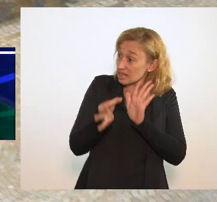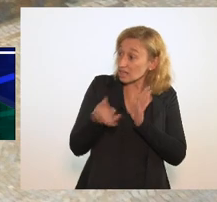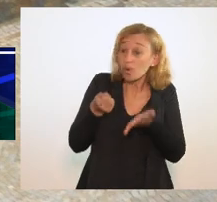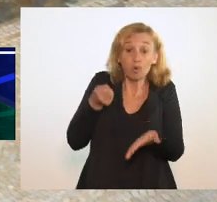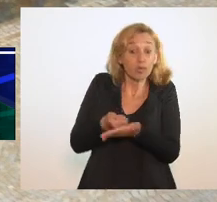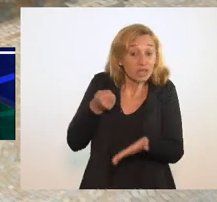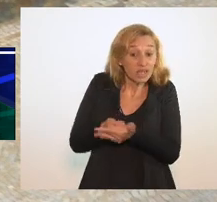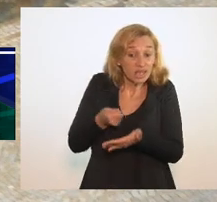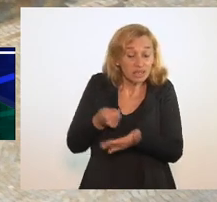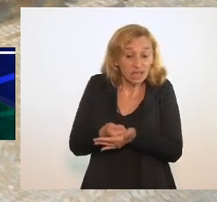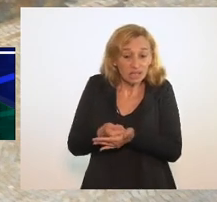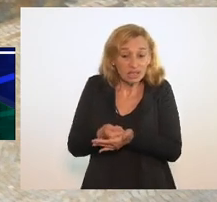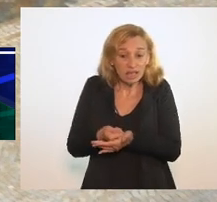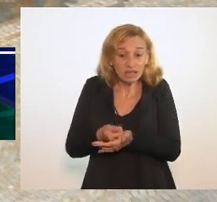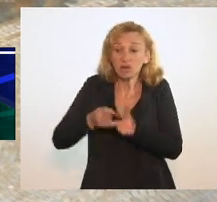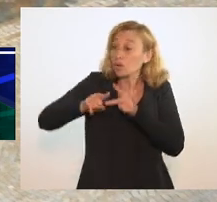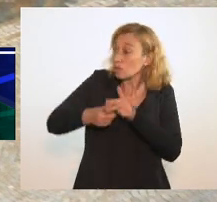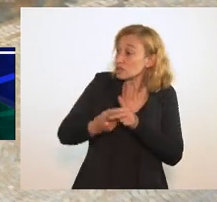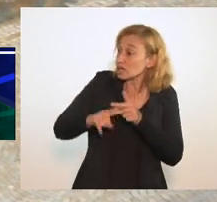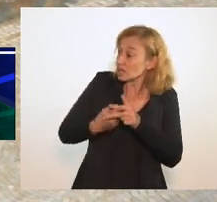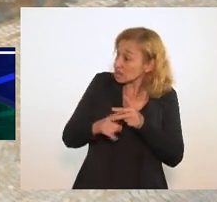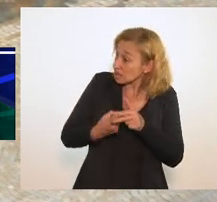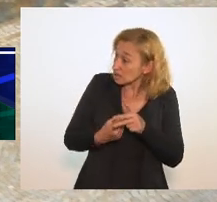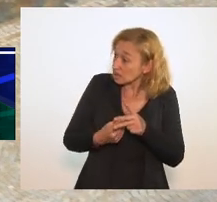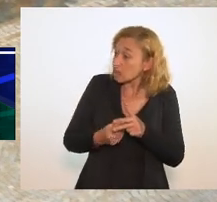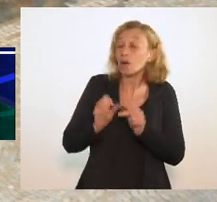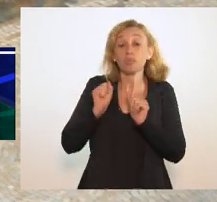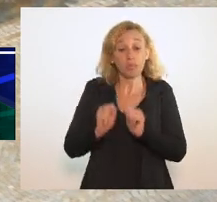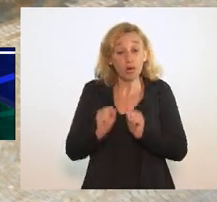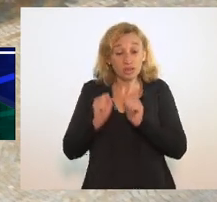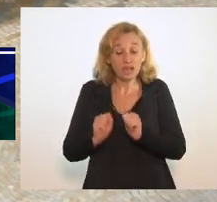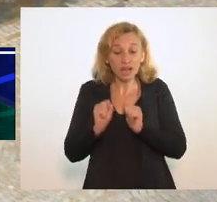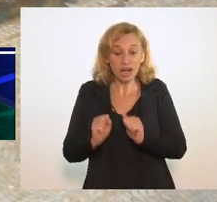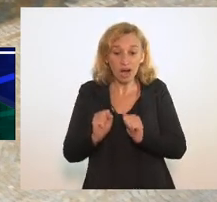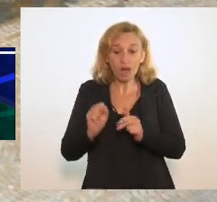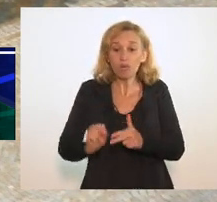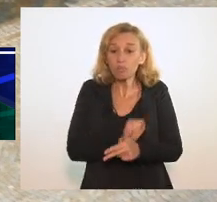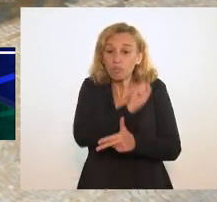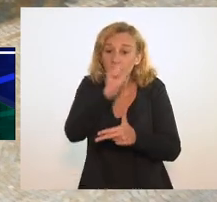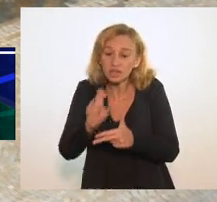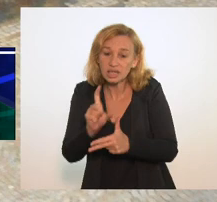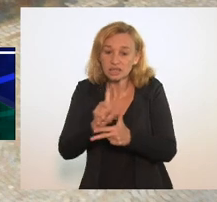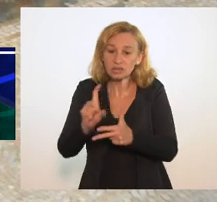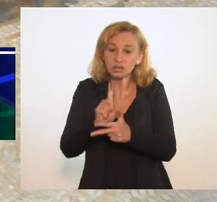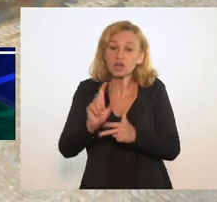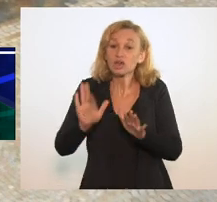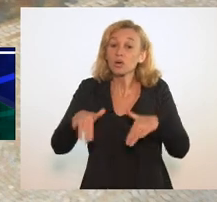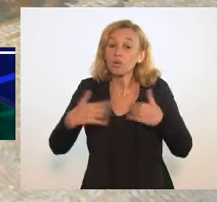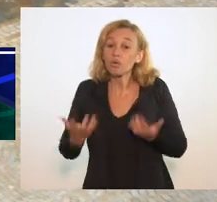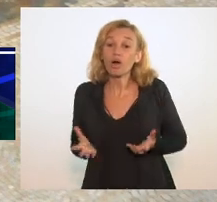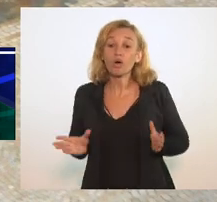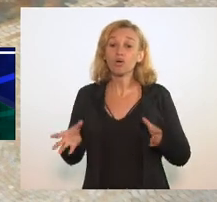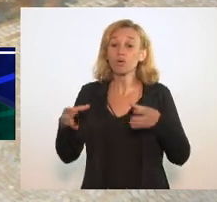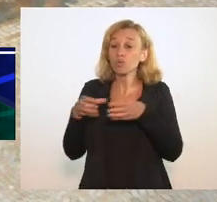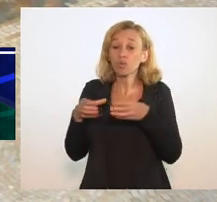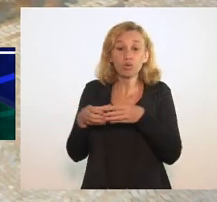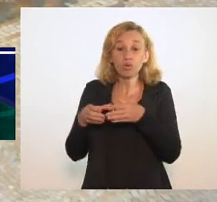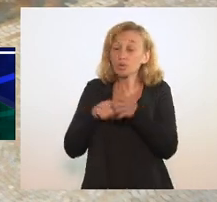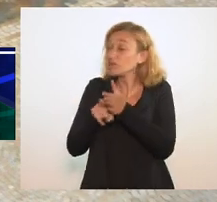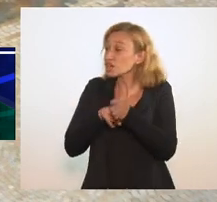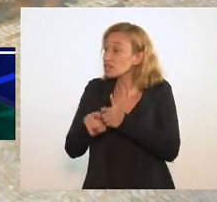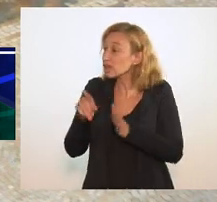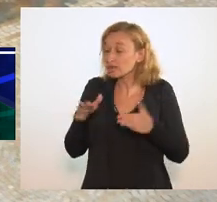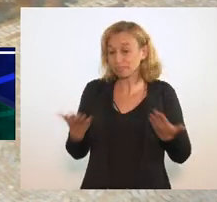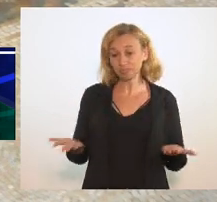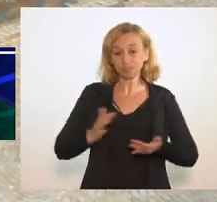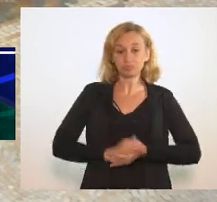obrigatoriedade para, em regulamentando o ato, poderá o Poder Executivo determinar qual é o órgão fiscalizador. Não,